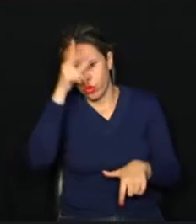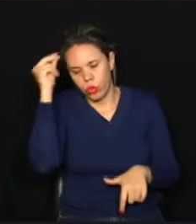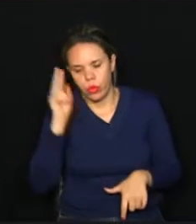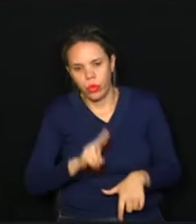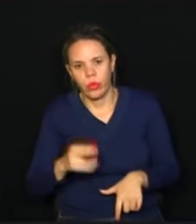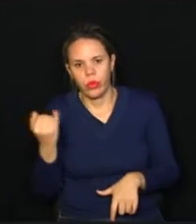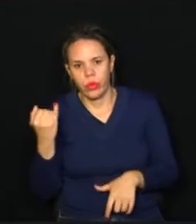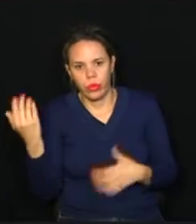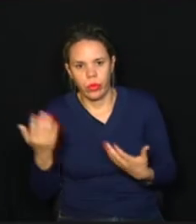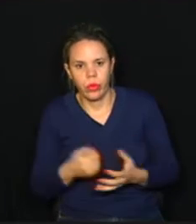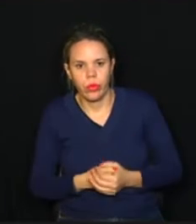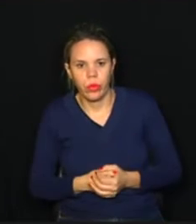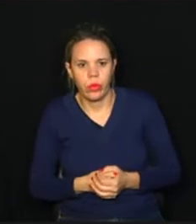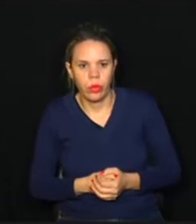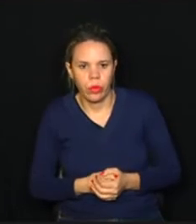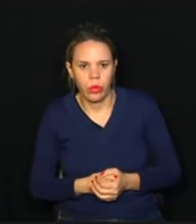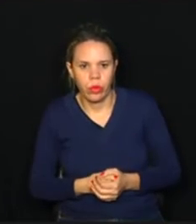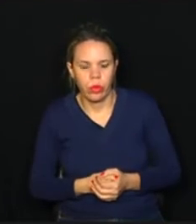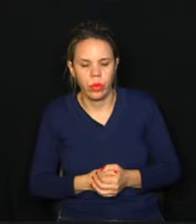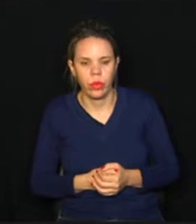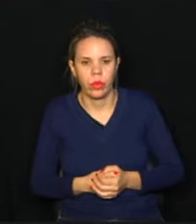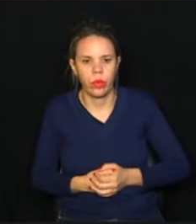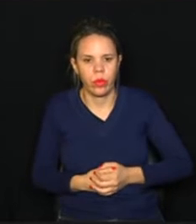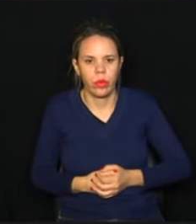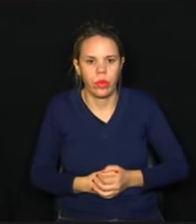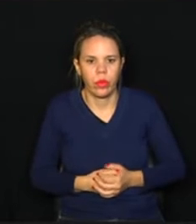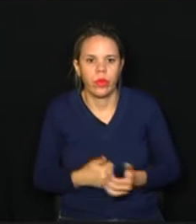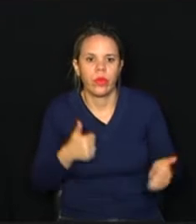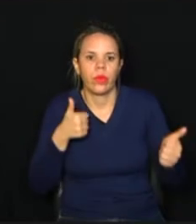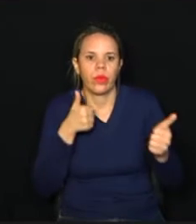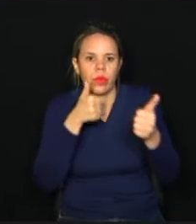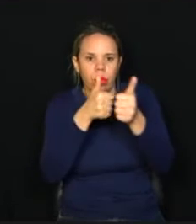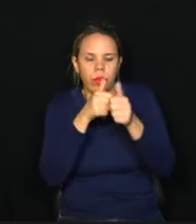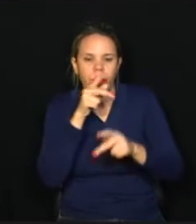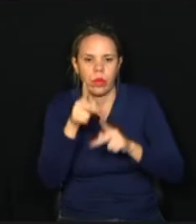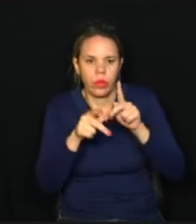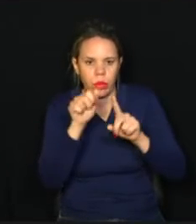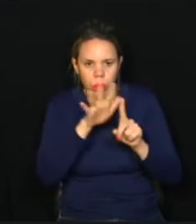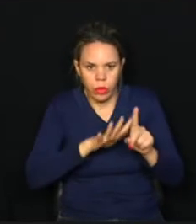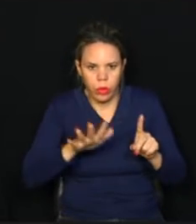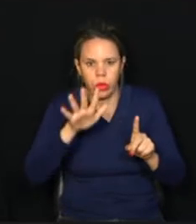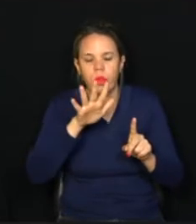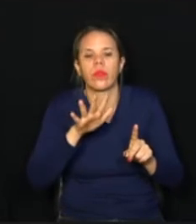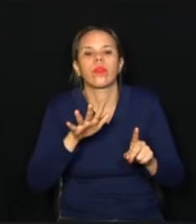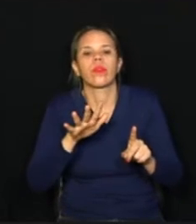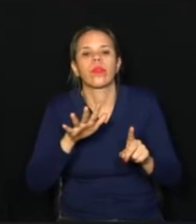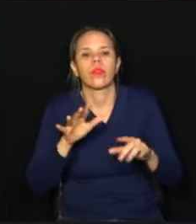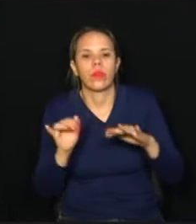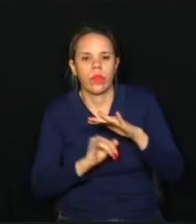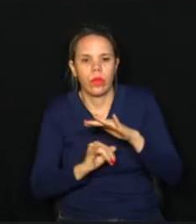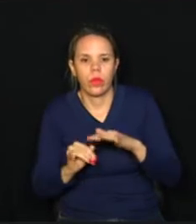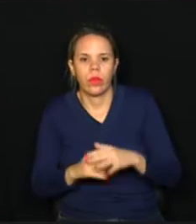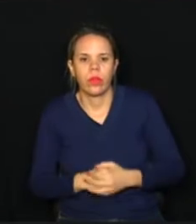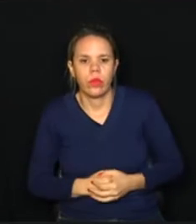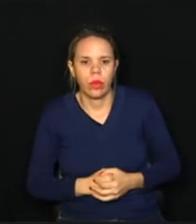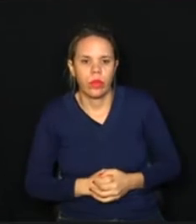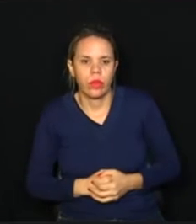importantes, exatamente no sentido de aproximar a comunidade da instituição